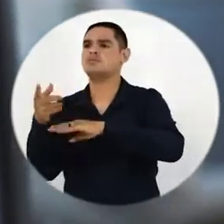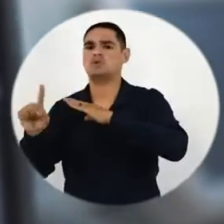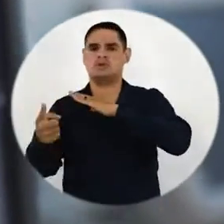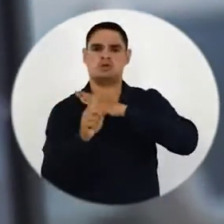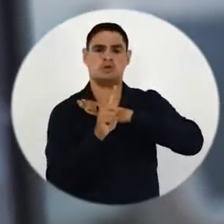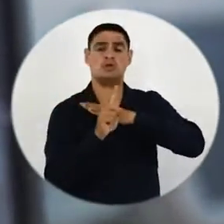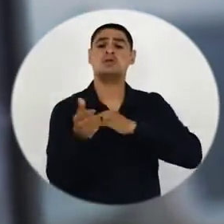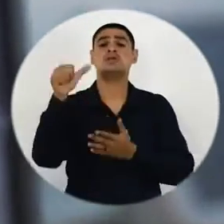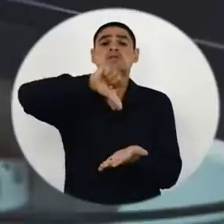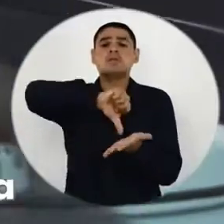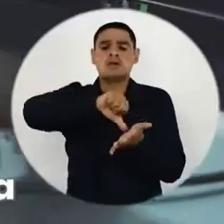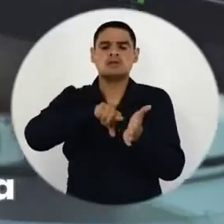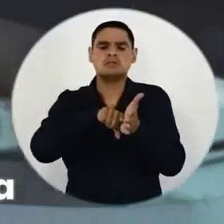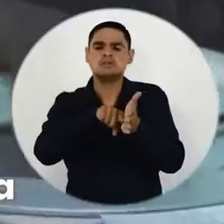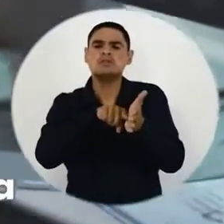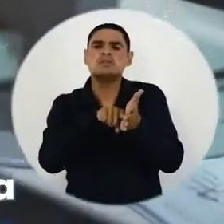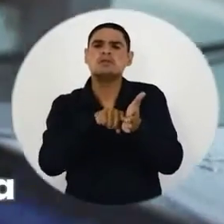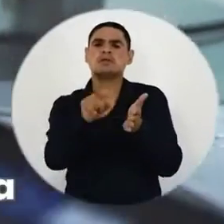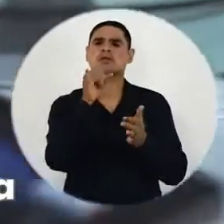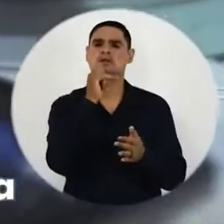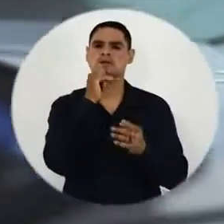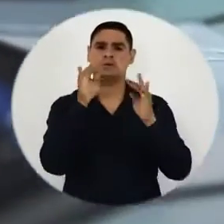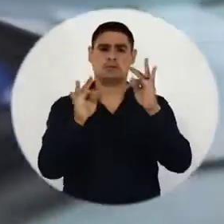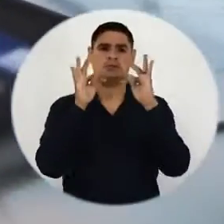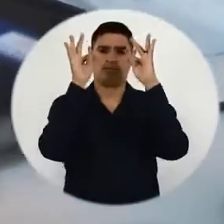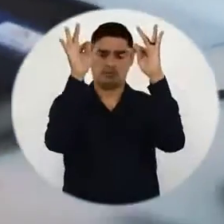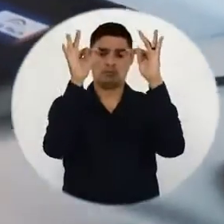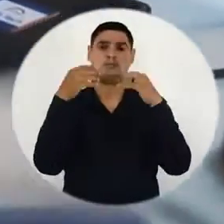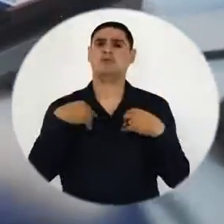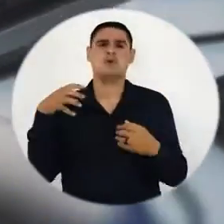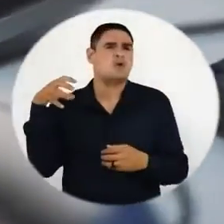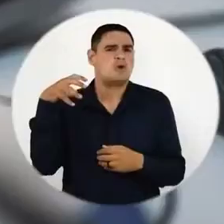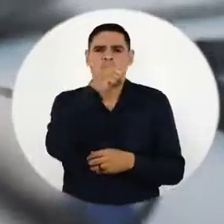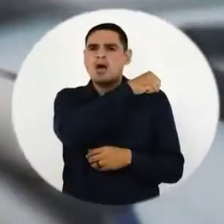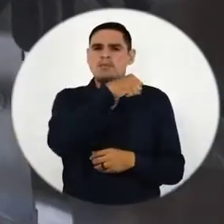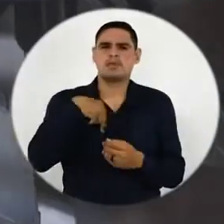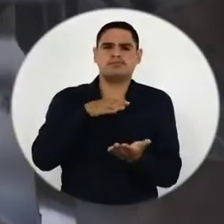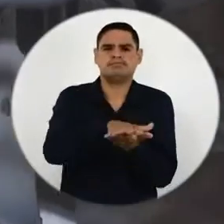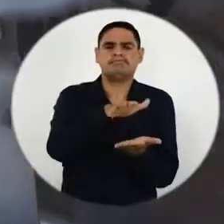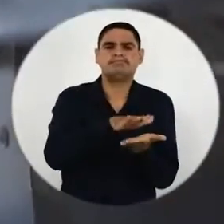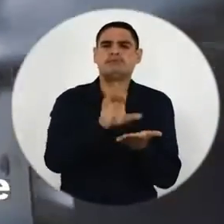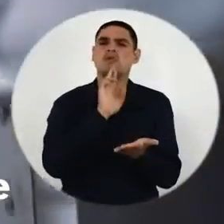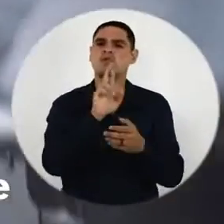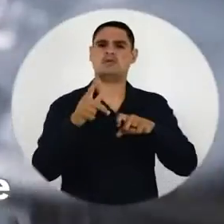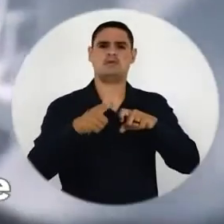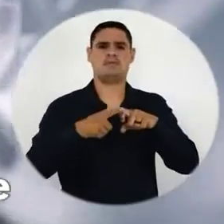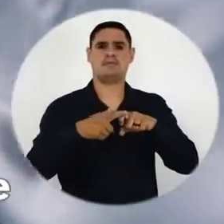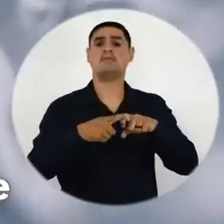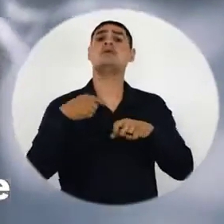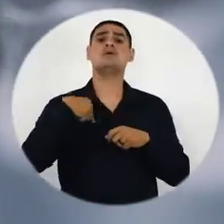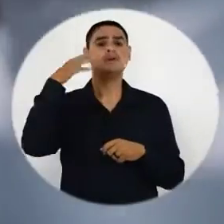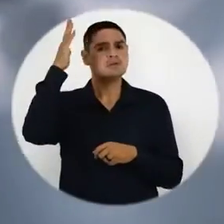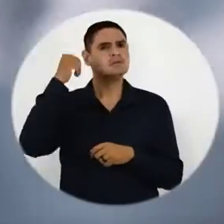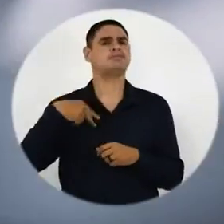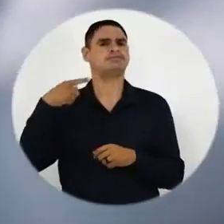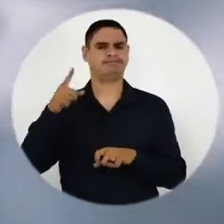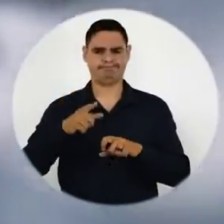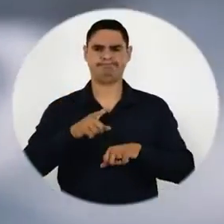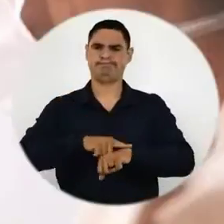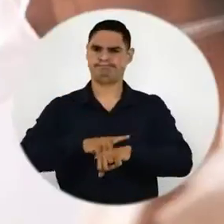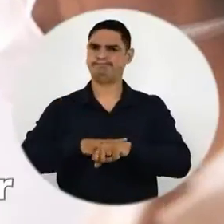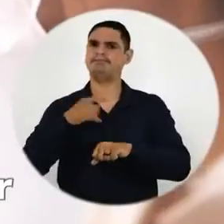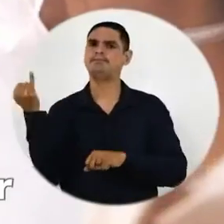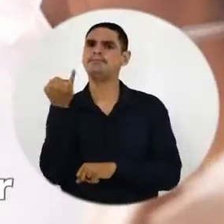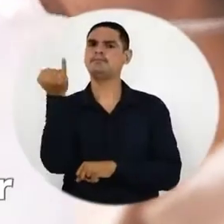Criaremos uma central de exames, usando a tecnologia para dar mais rapidez na emissão dos laudos, porque a gente sabe que cada minuto